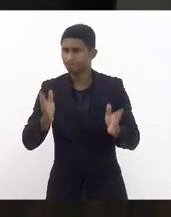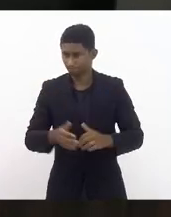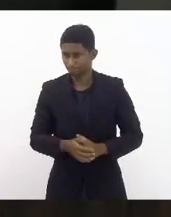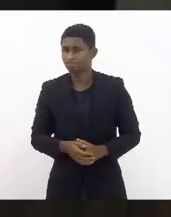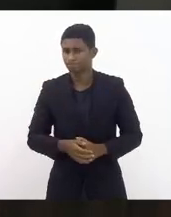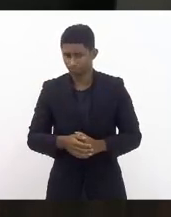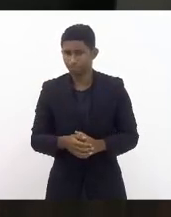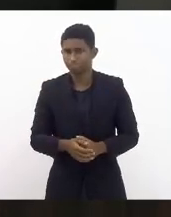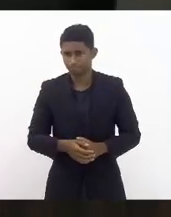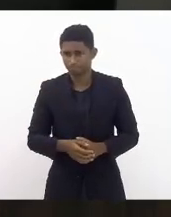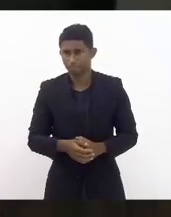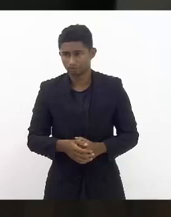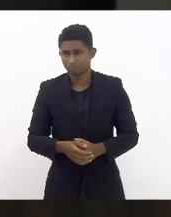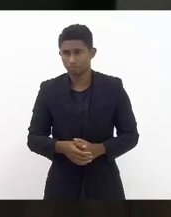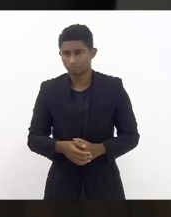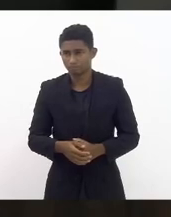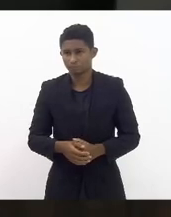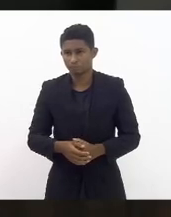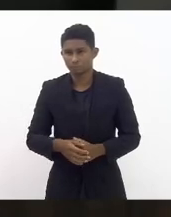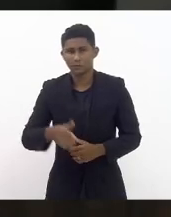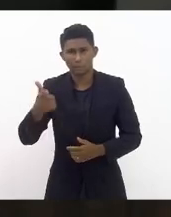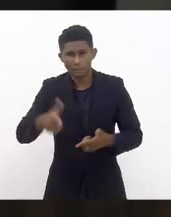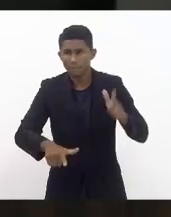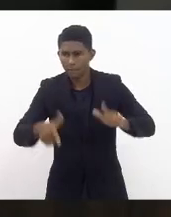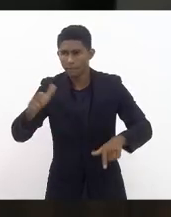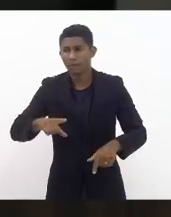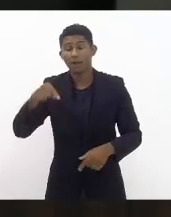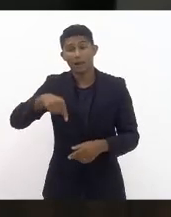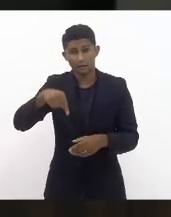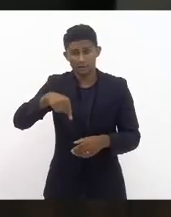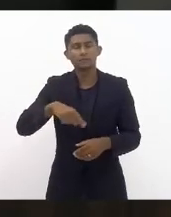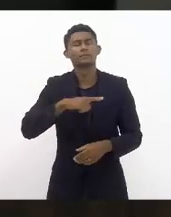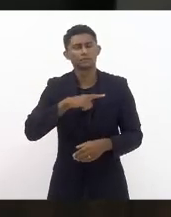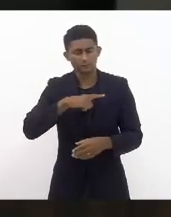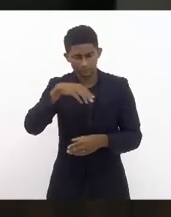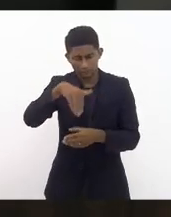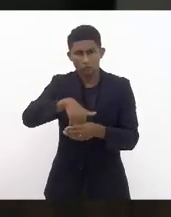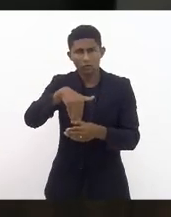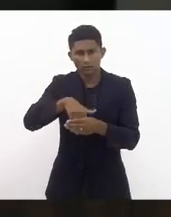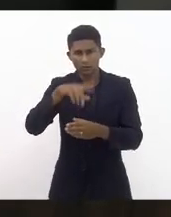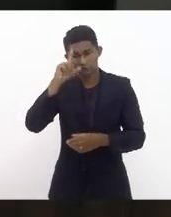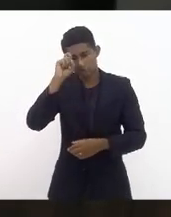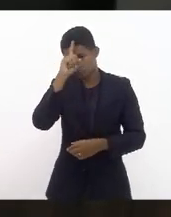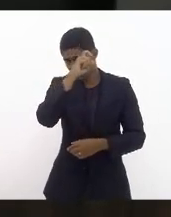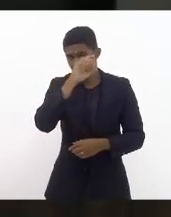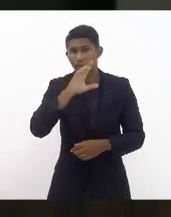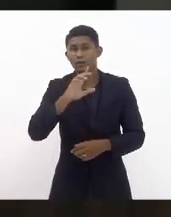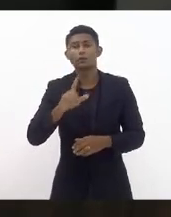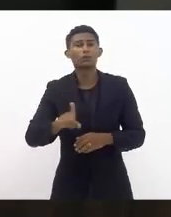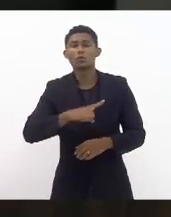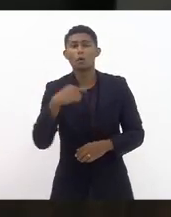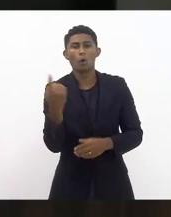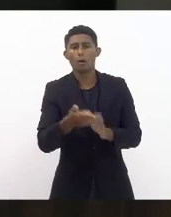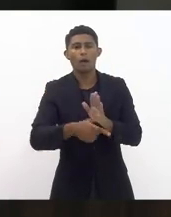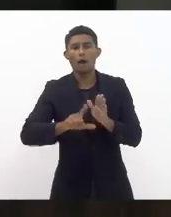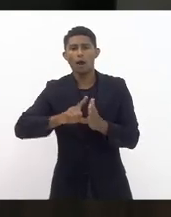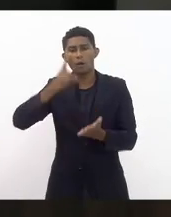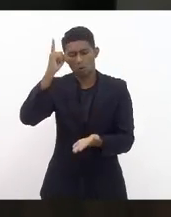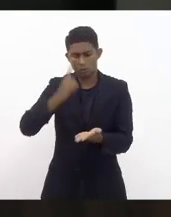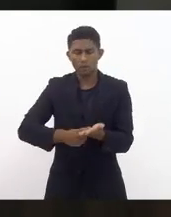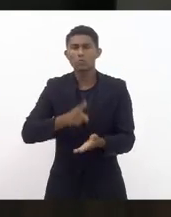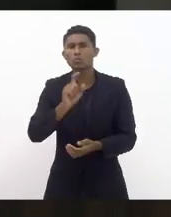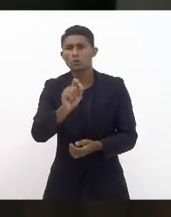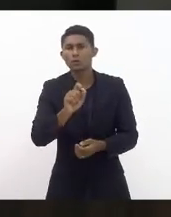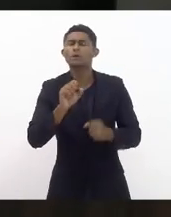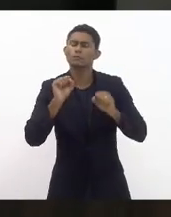tem sido assim, inclusive fizemos votações difíceis aqui, e o que, que nós combinamos sempre? Pode entrar ali o